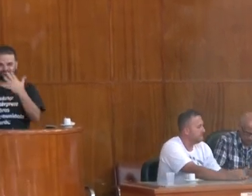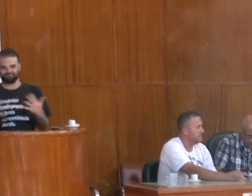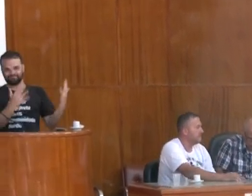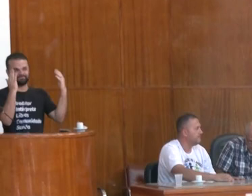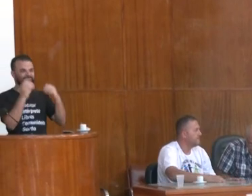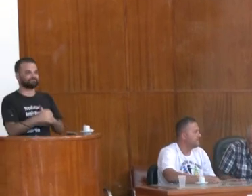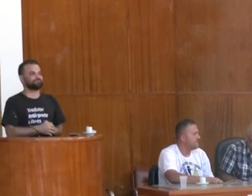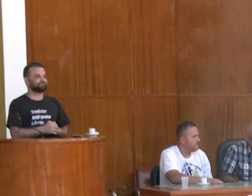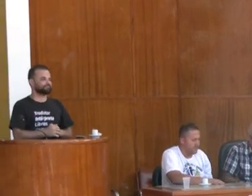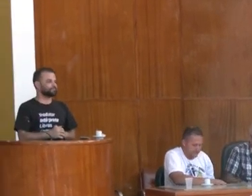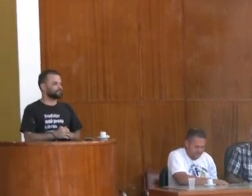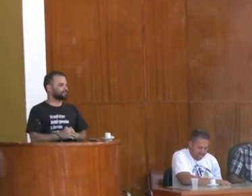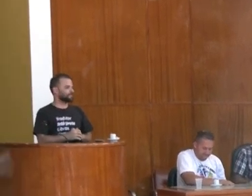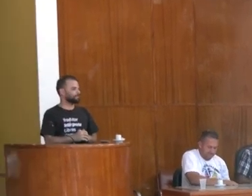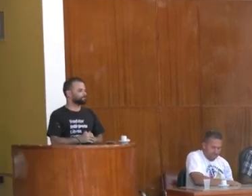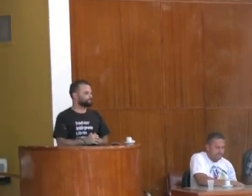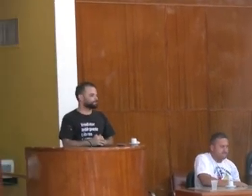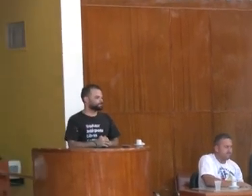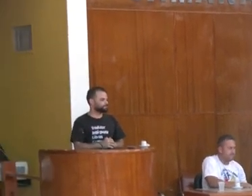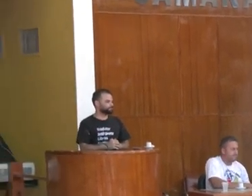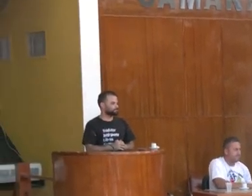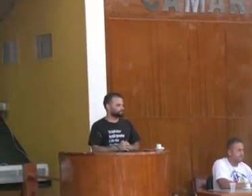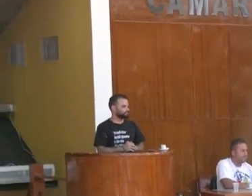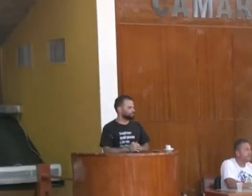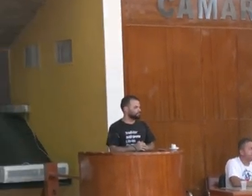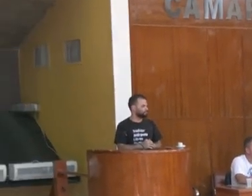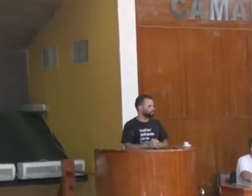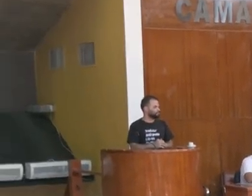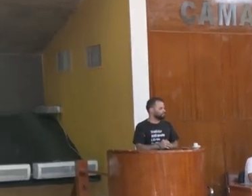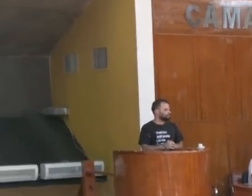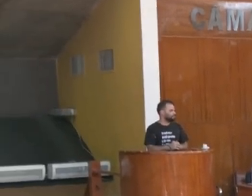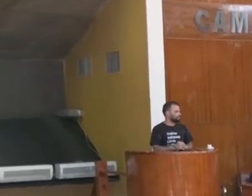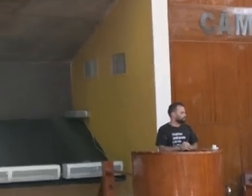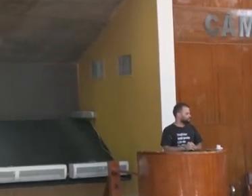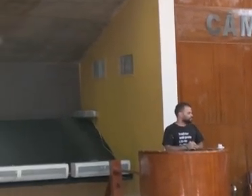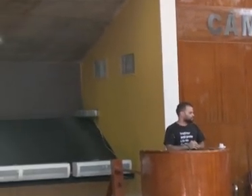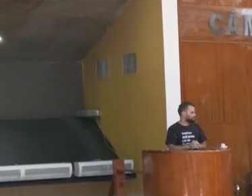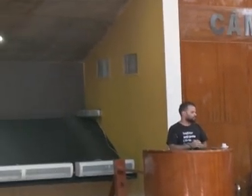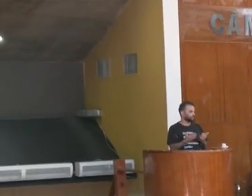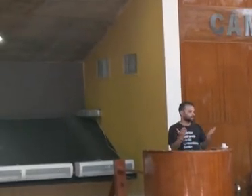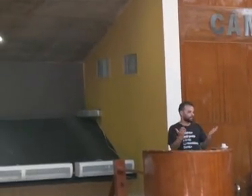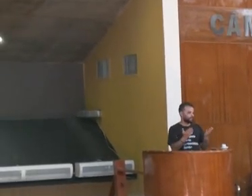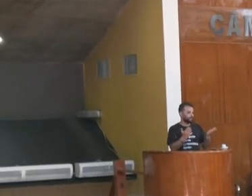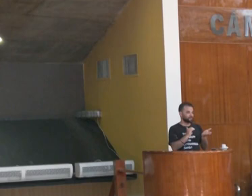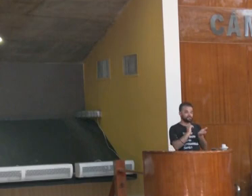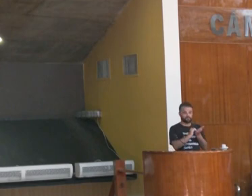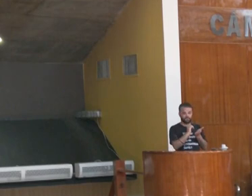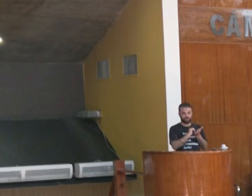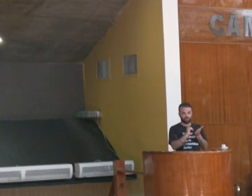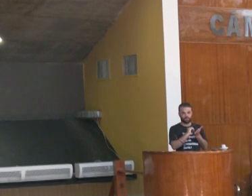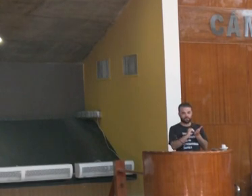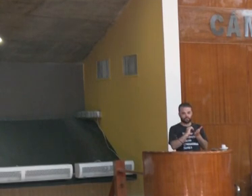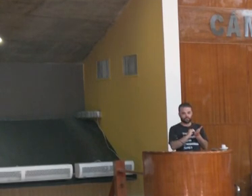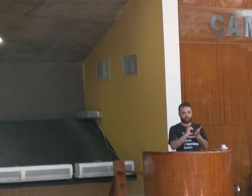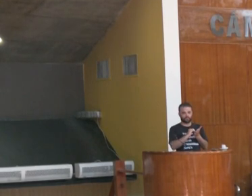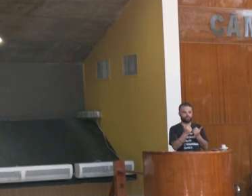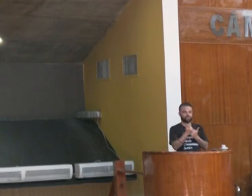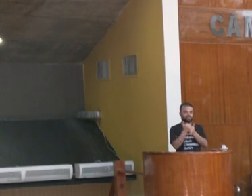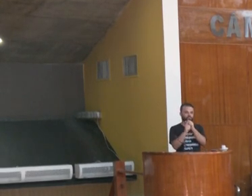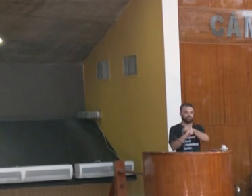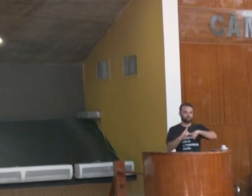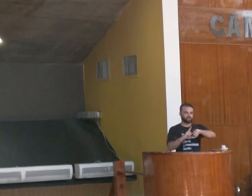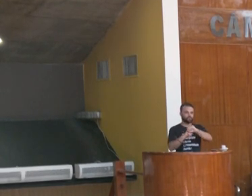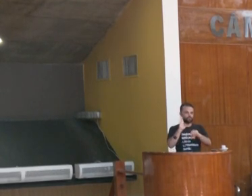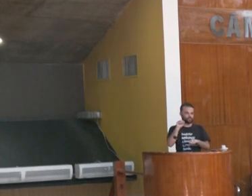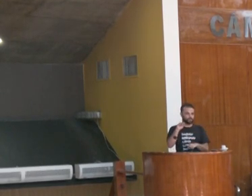Obrigado, vereador Sena. Queríamos aqui que o nosso secretário de Barra Mansa, Assistência Social,